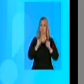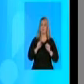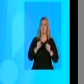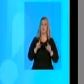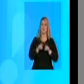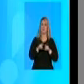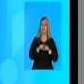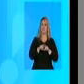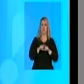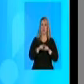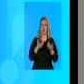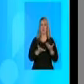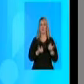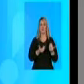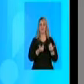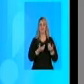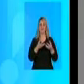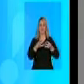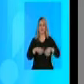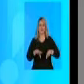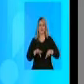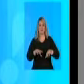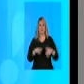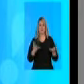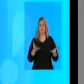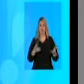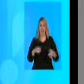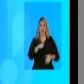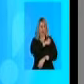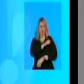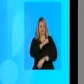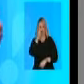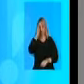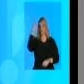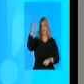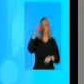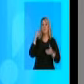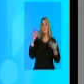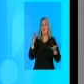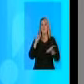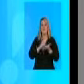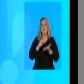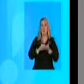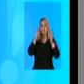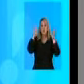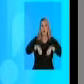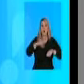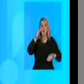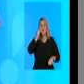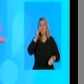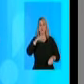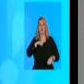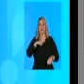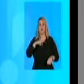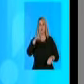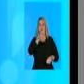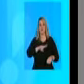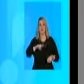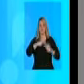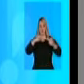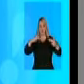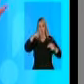e o carioca é muito criativo, mas falta a ele condições de ter essa oportunidade. Eu vou utilizar os equipamentos da